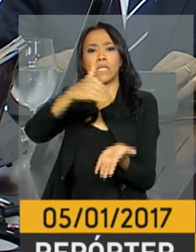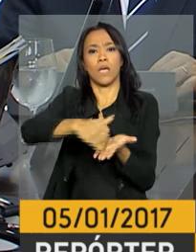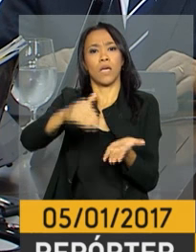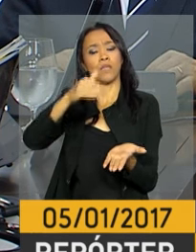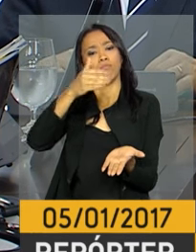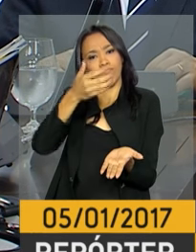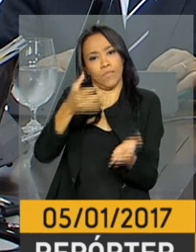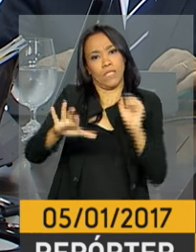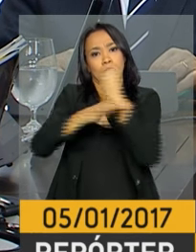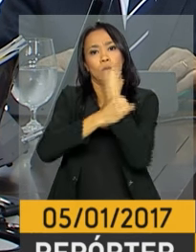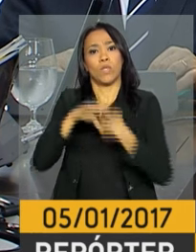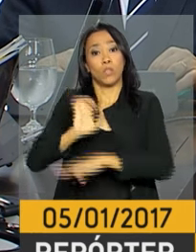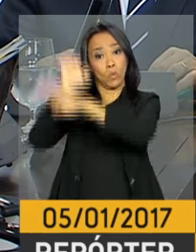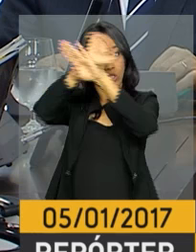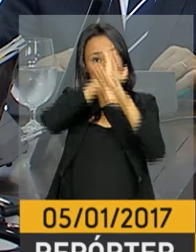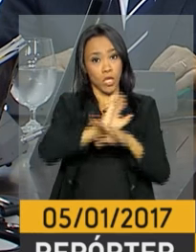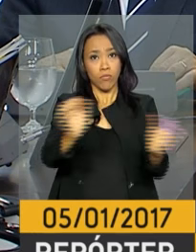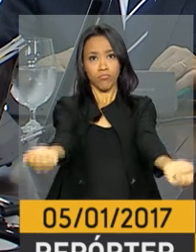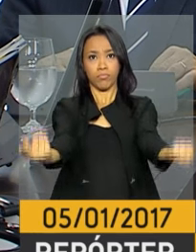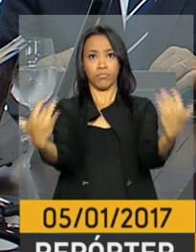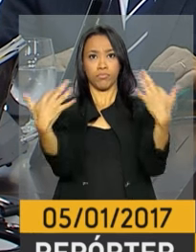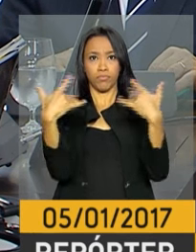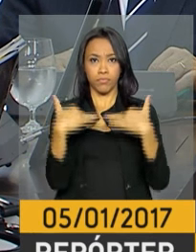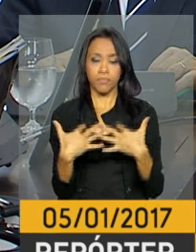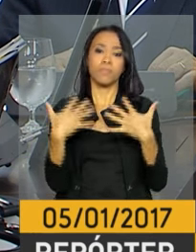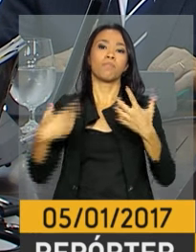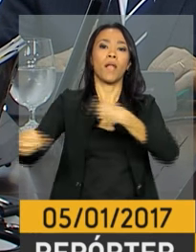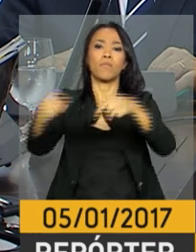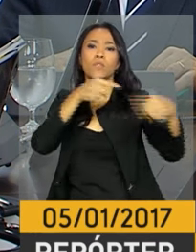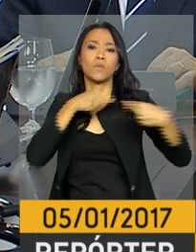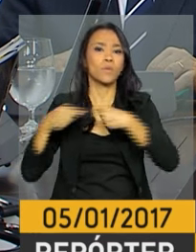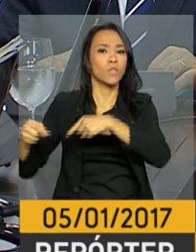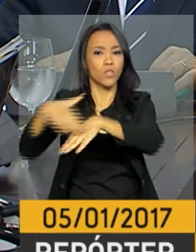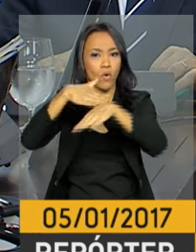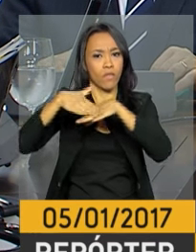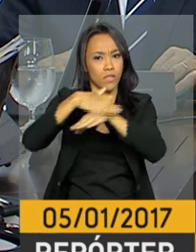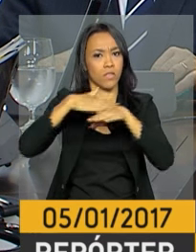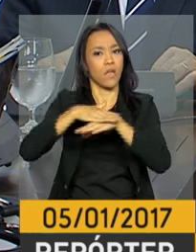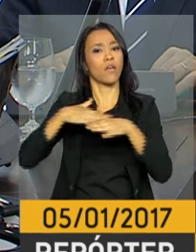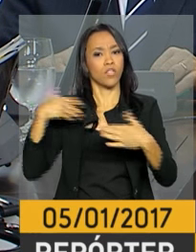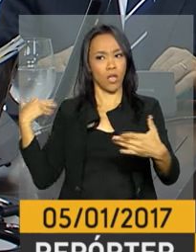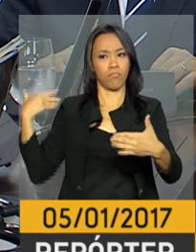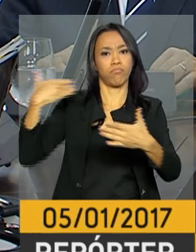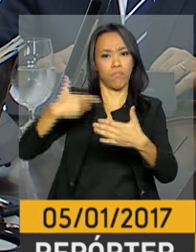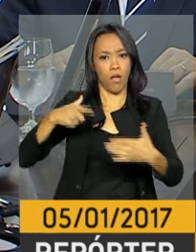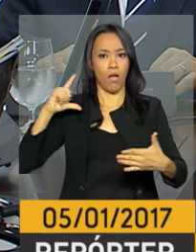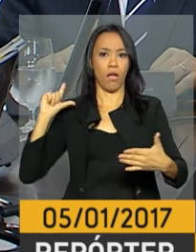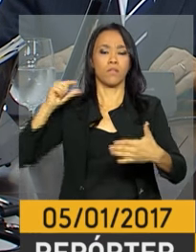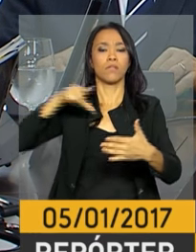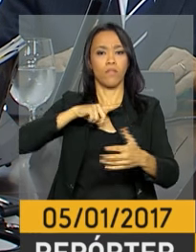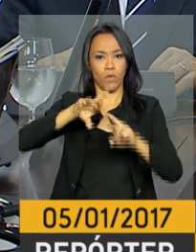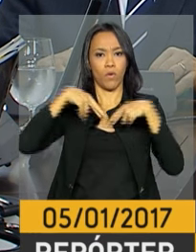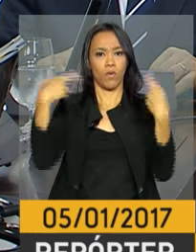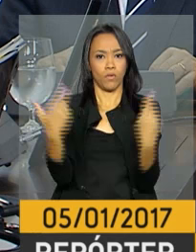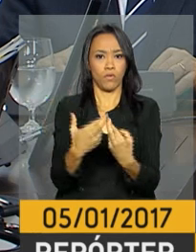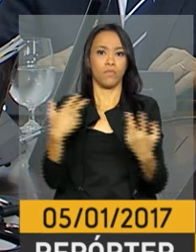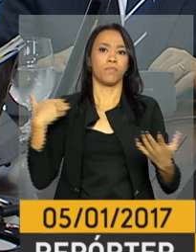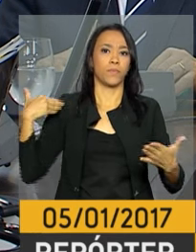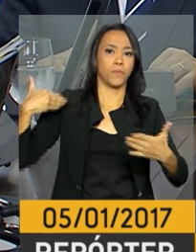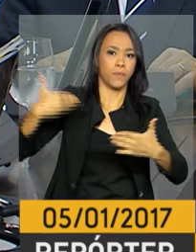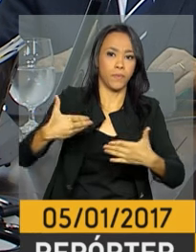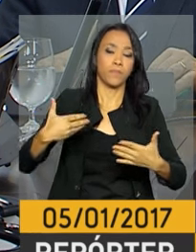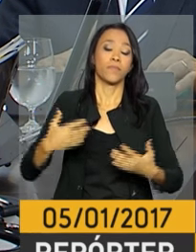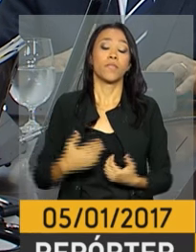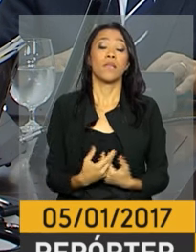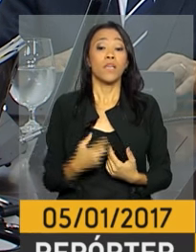quem o ministro alexandre tem feito seguidas reuniões ao longo de seis meses foi tão evidente esta preocupação que